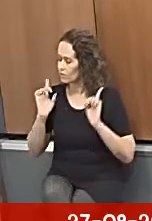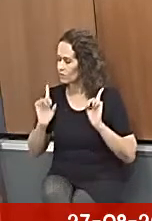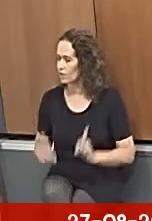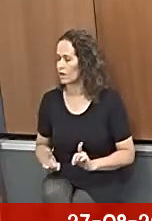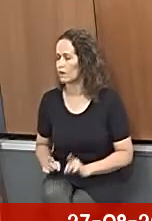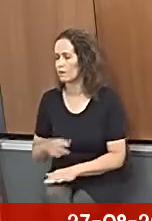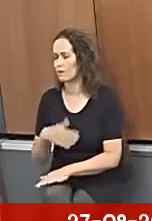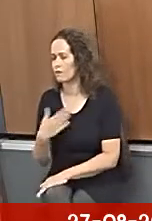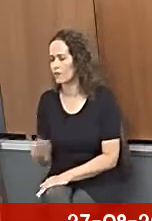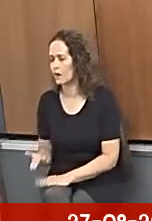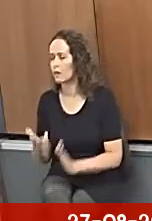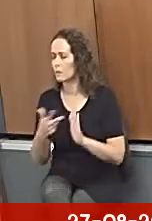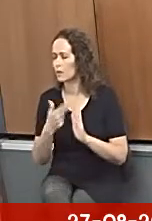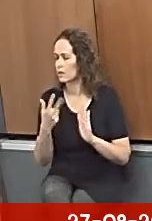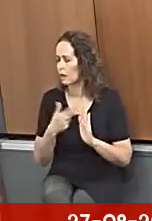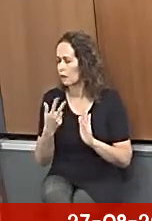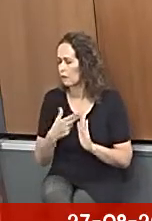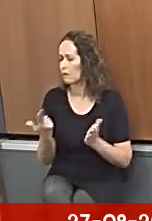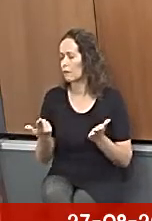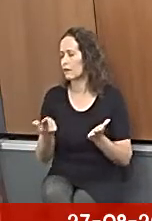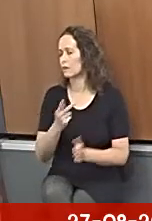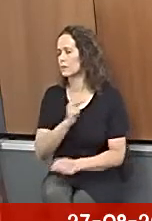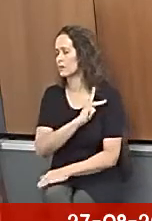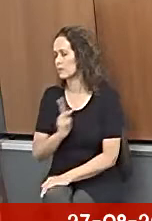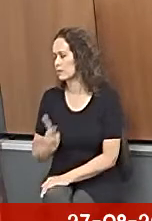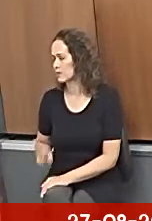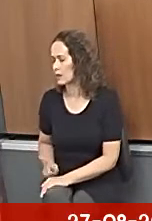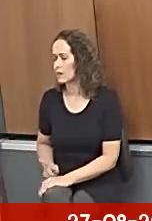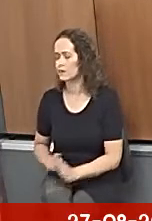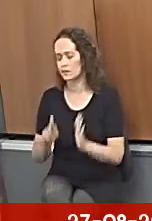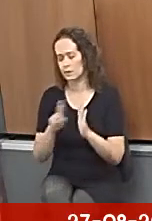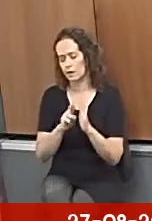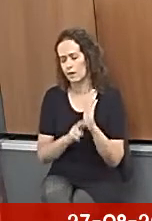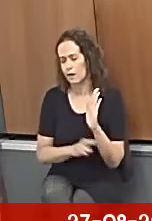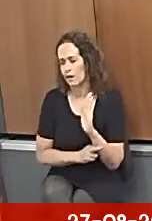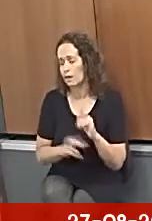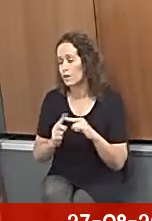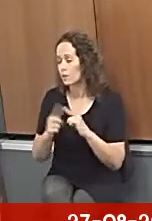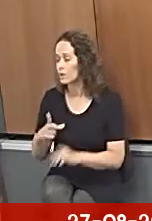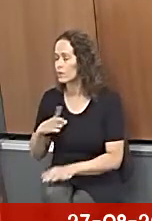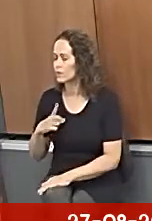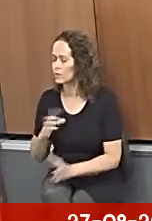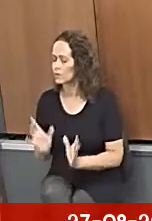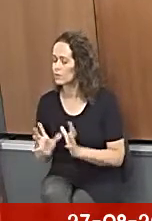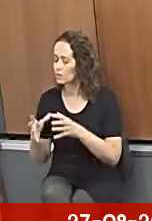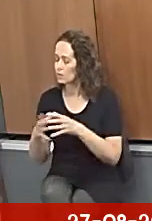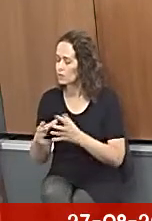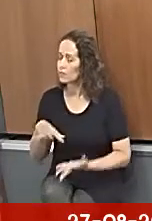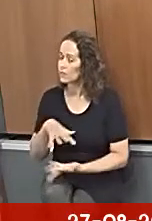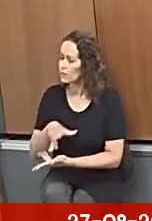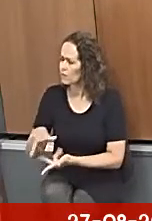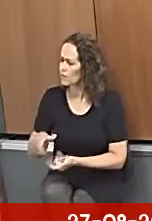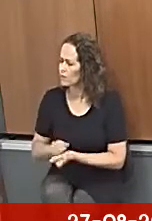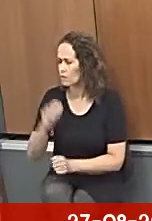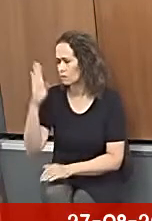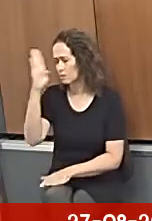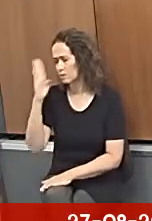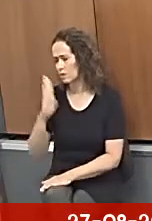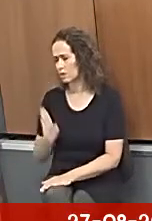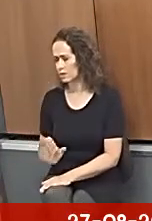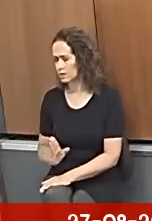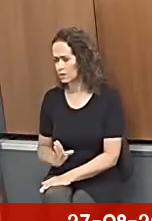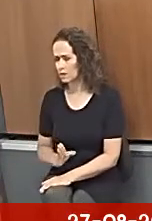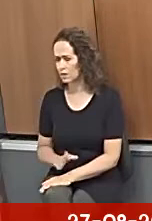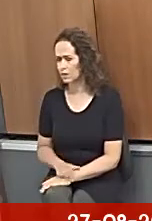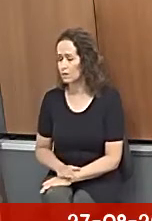presidencial regulamento que isso não vale nada nós uma convenção internacional que o brasil é signatário que é recepcionado como